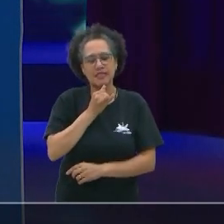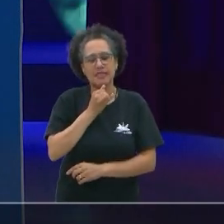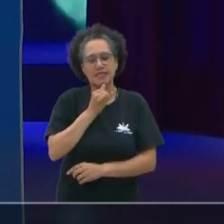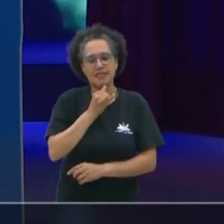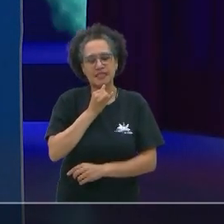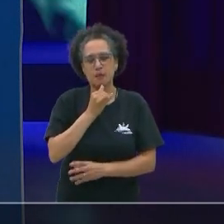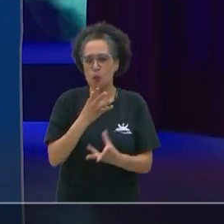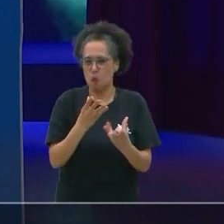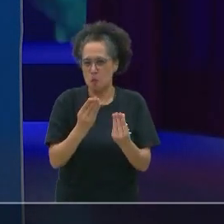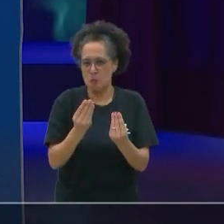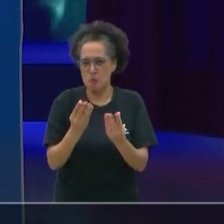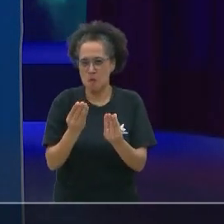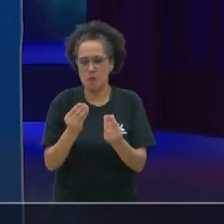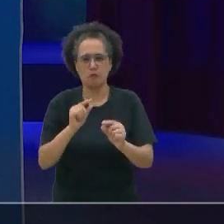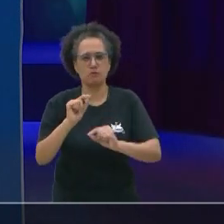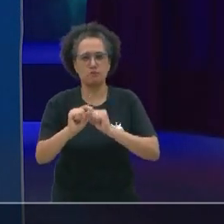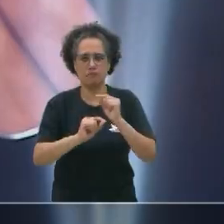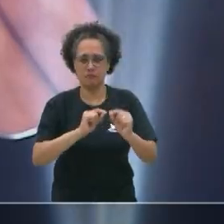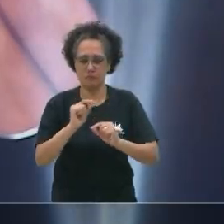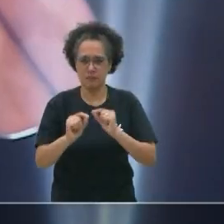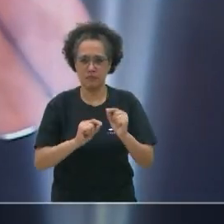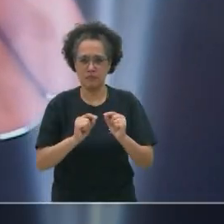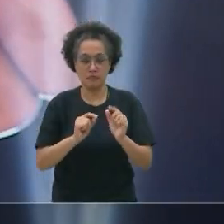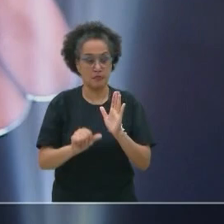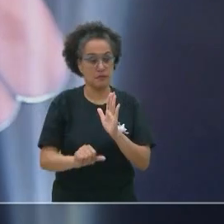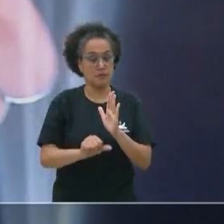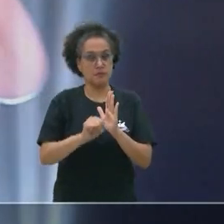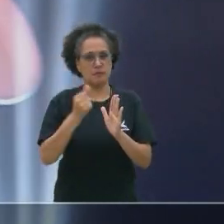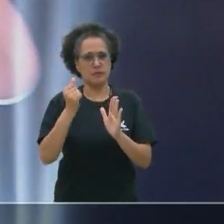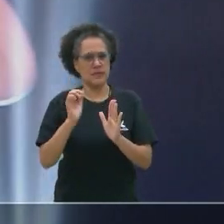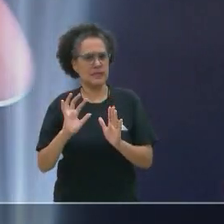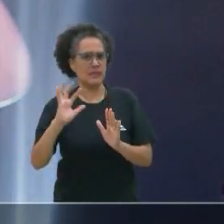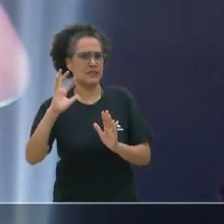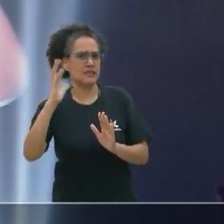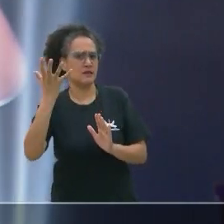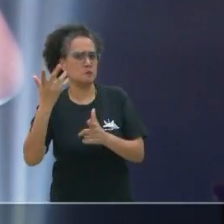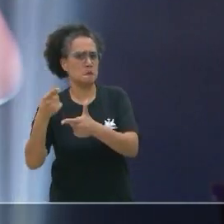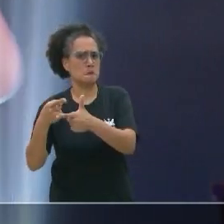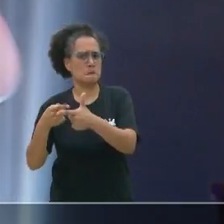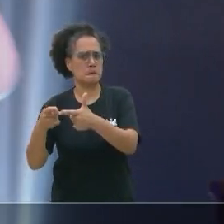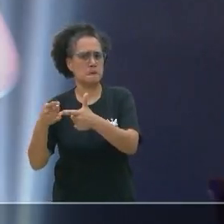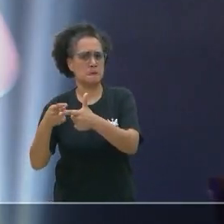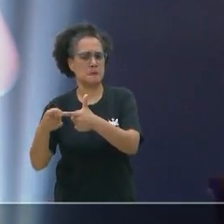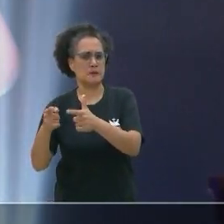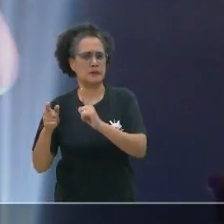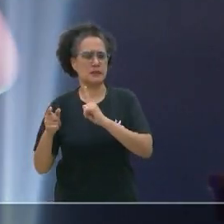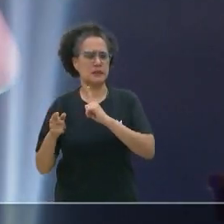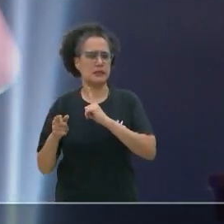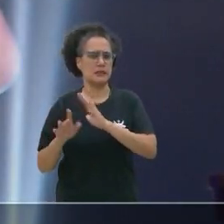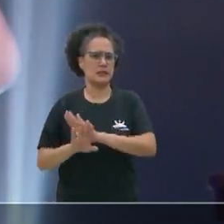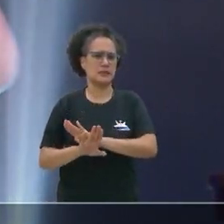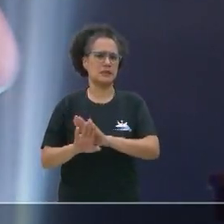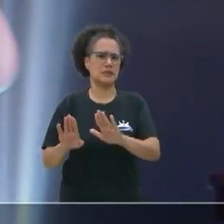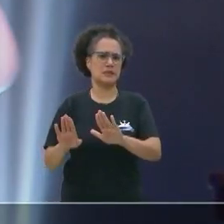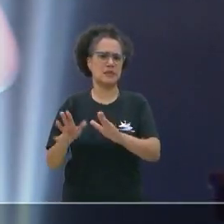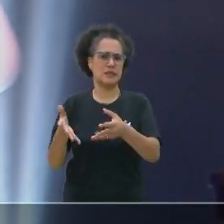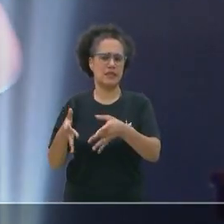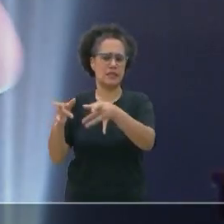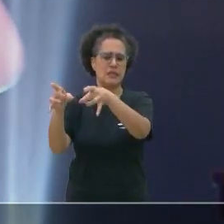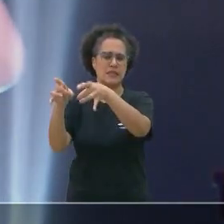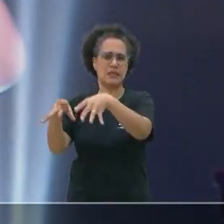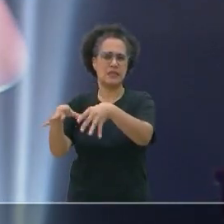muitos, que muitas das vezes, na primeira situação, no primeiro problema, já está querendo